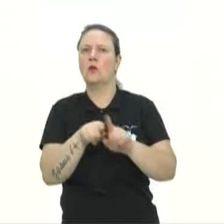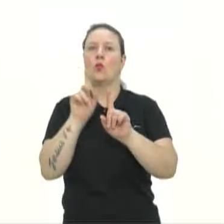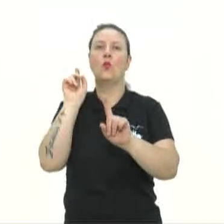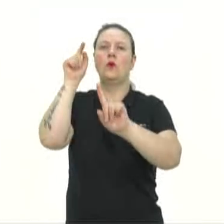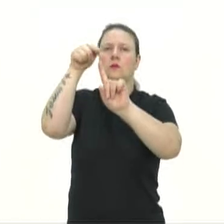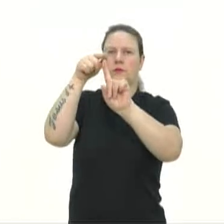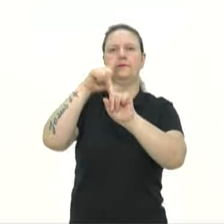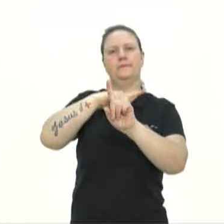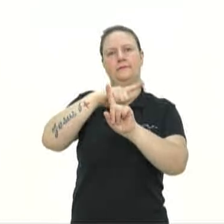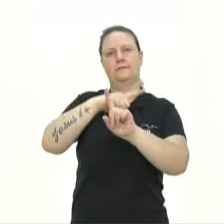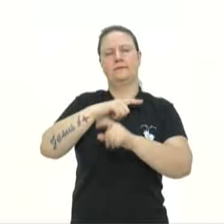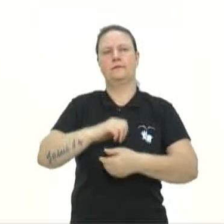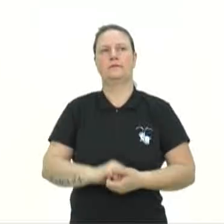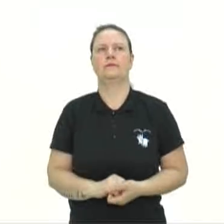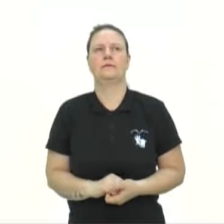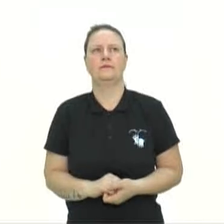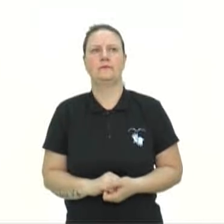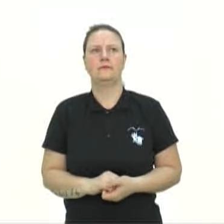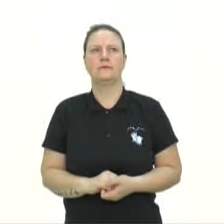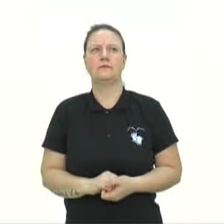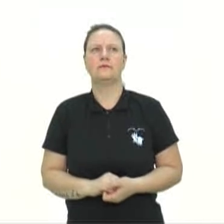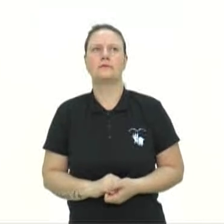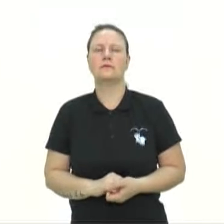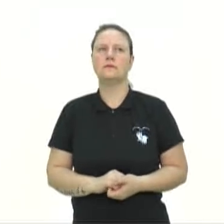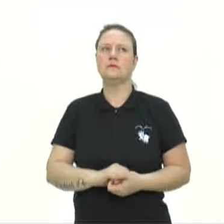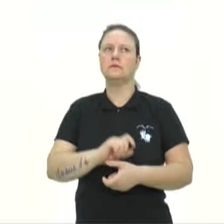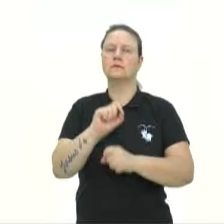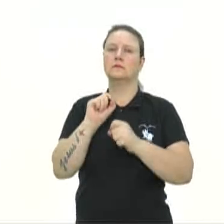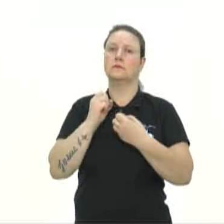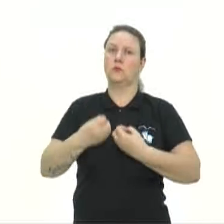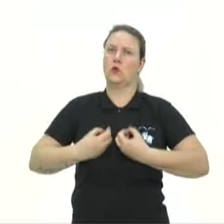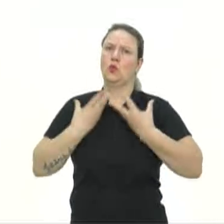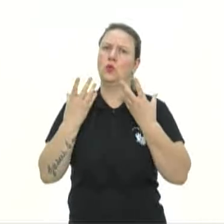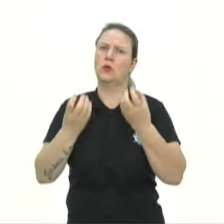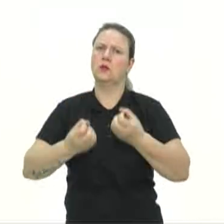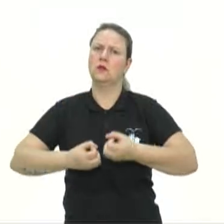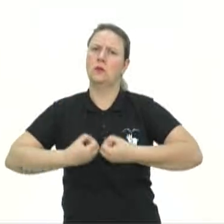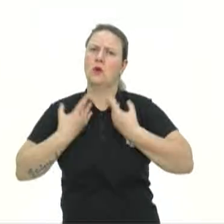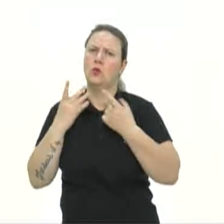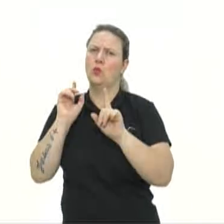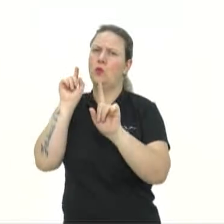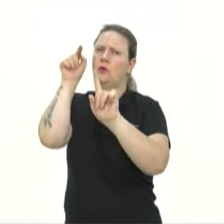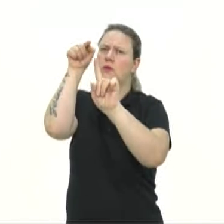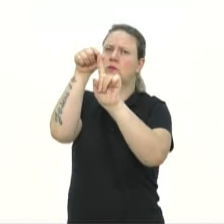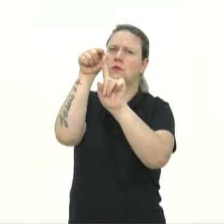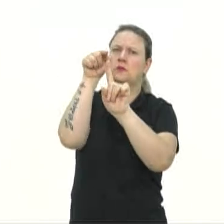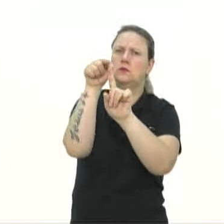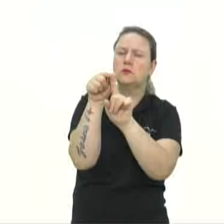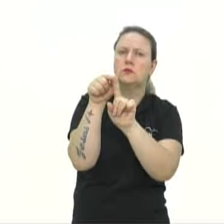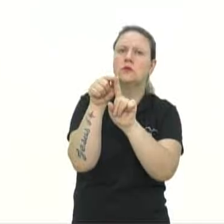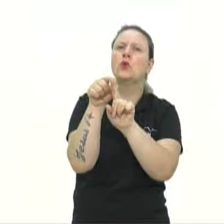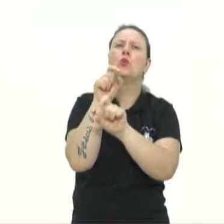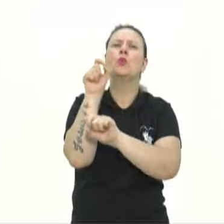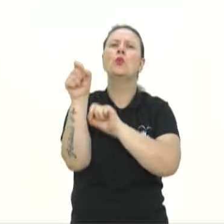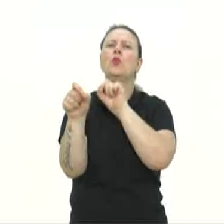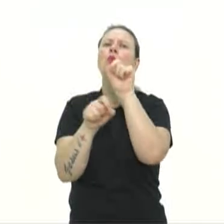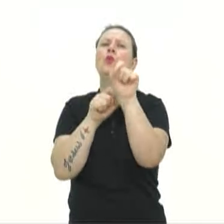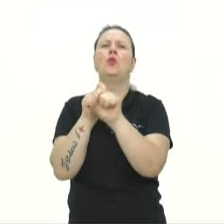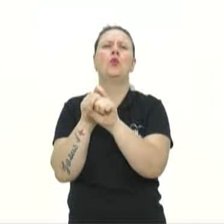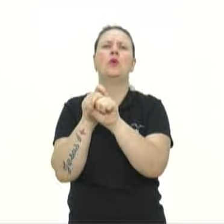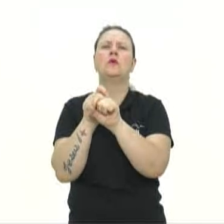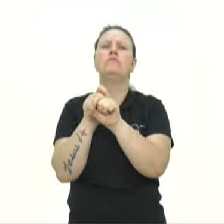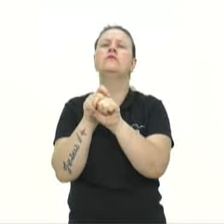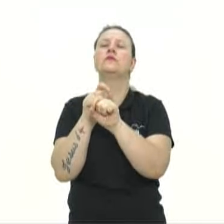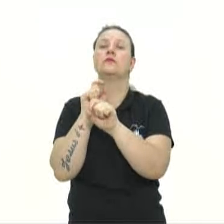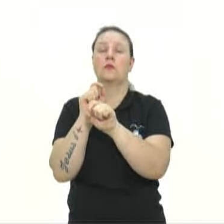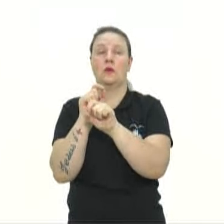As orações subordinadas adverbiais finais expressam finalidade, objetivo ou fim. São introduzidas